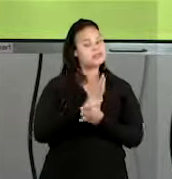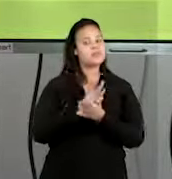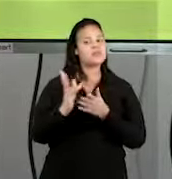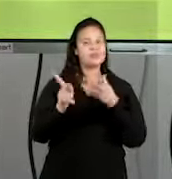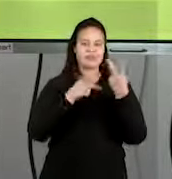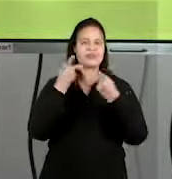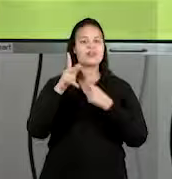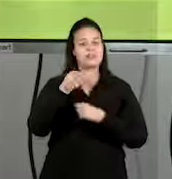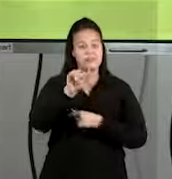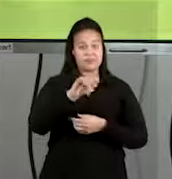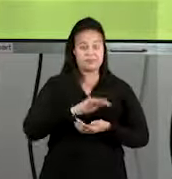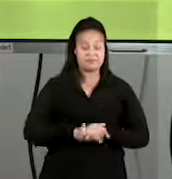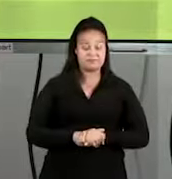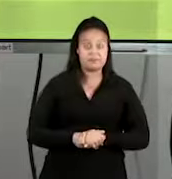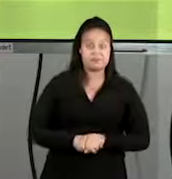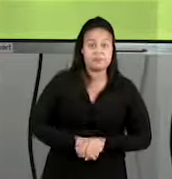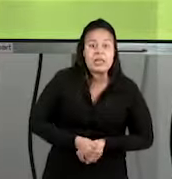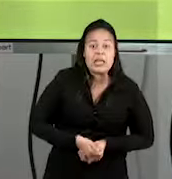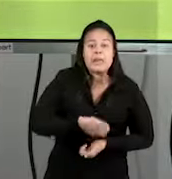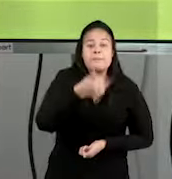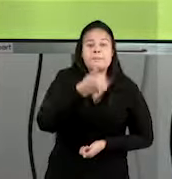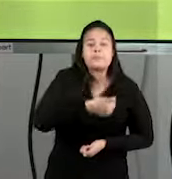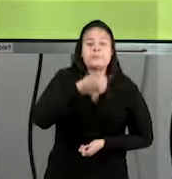aqui. Primeiro